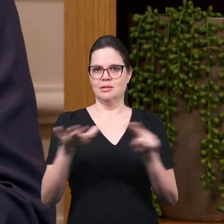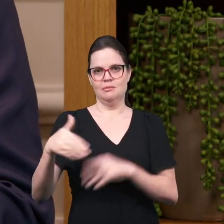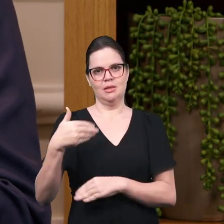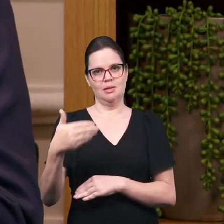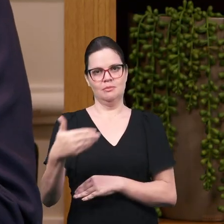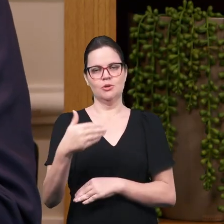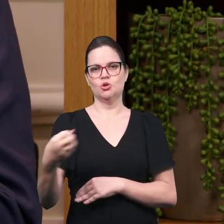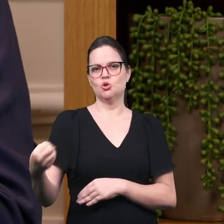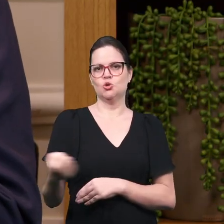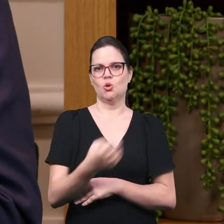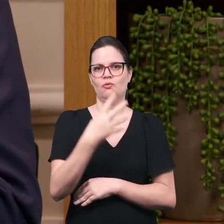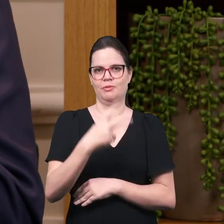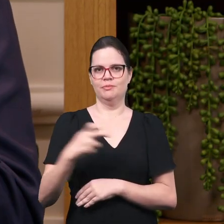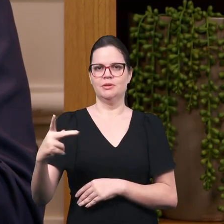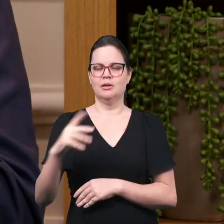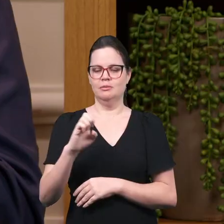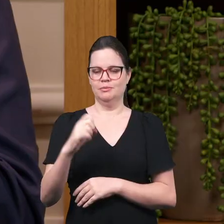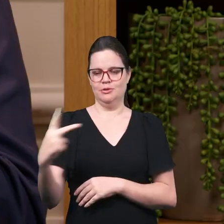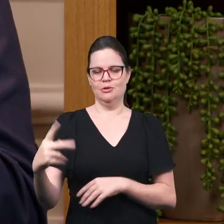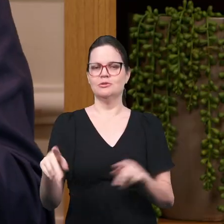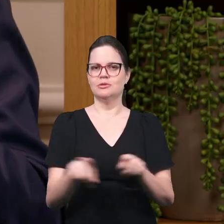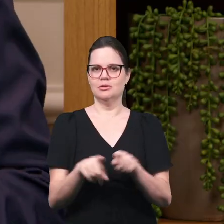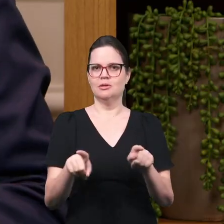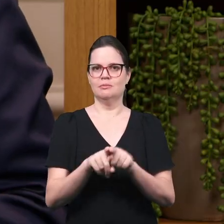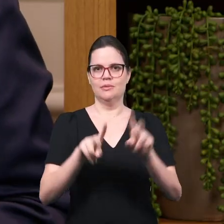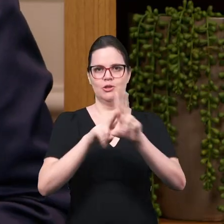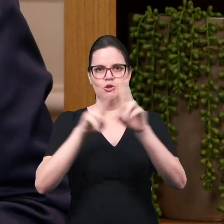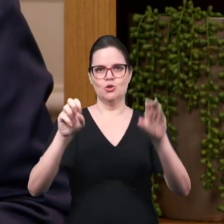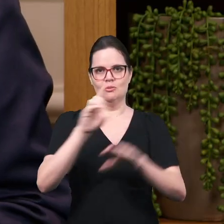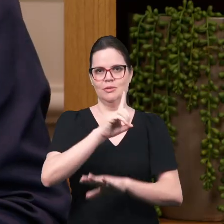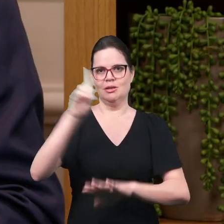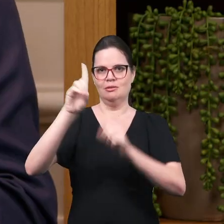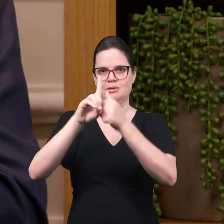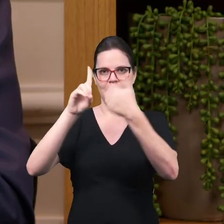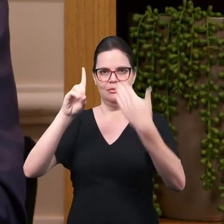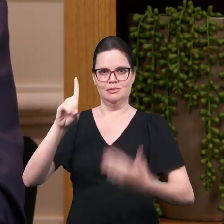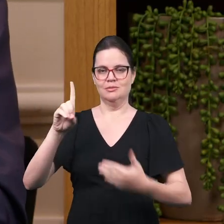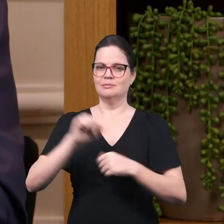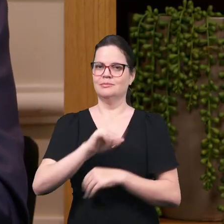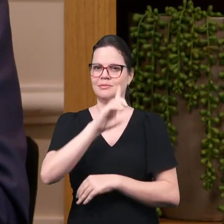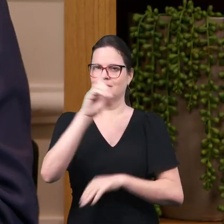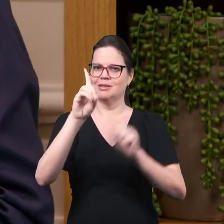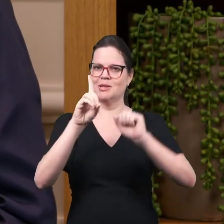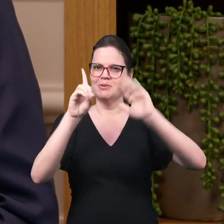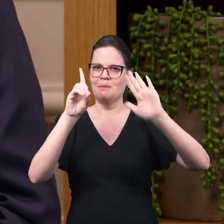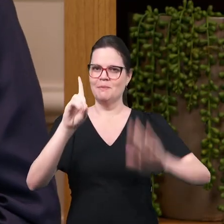vem um novo episódio dos atributos de Deus. Fique